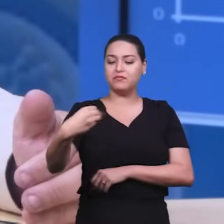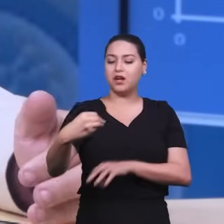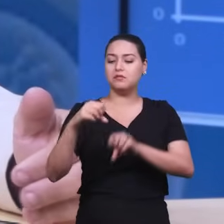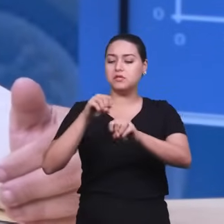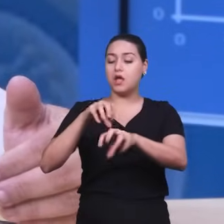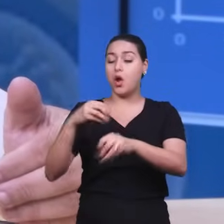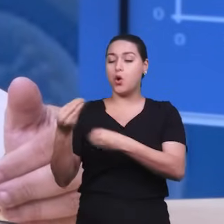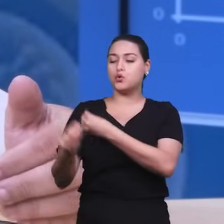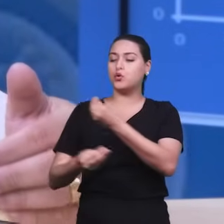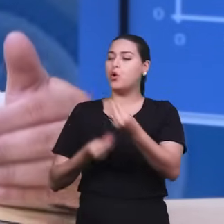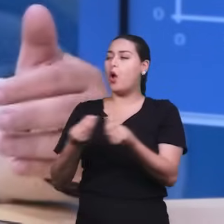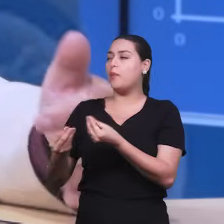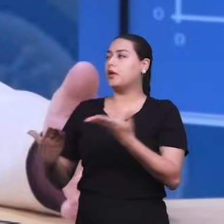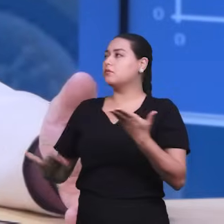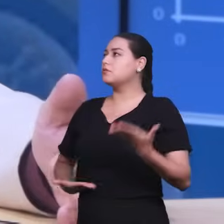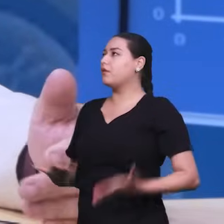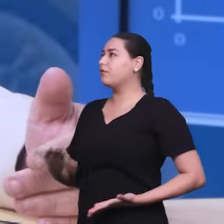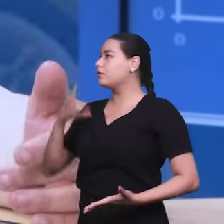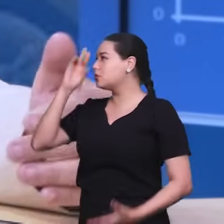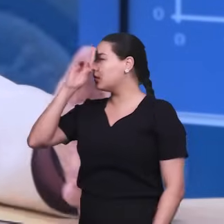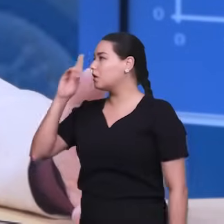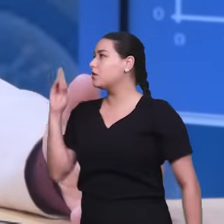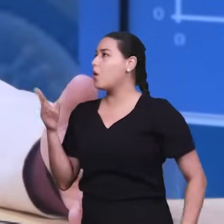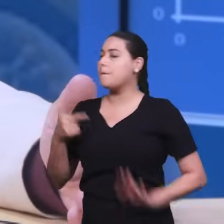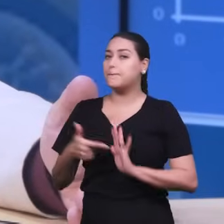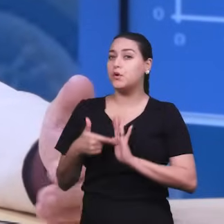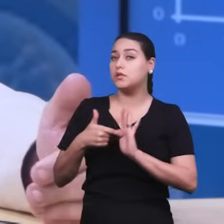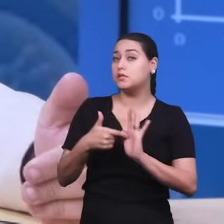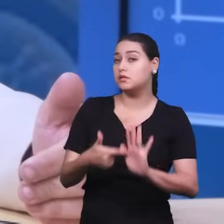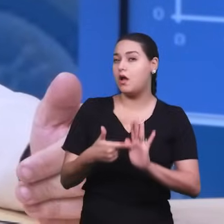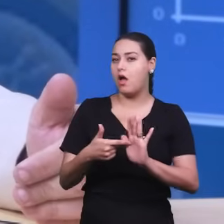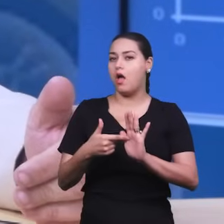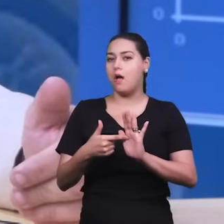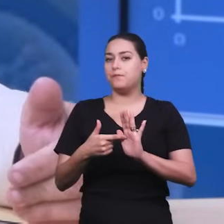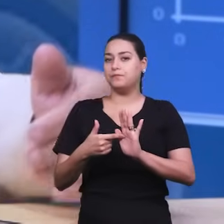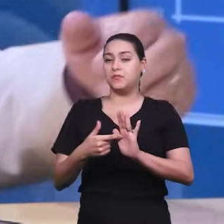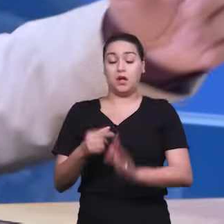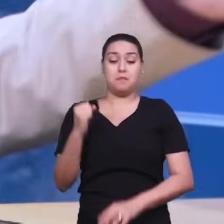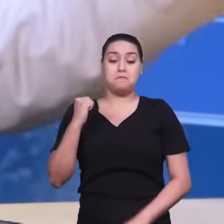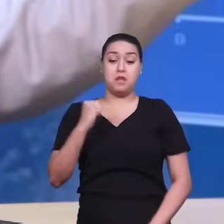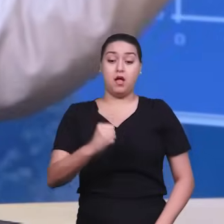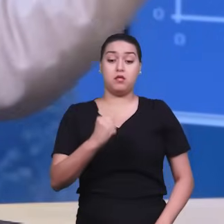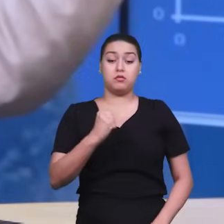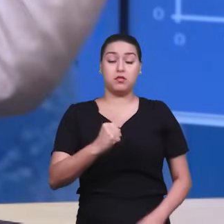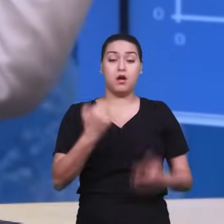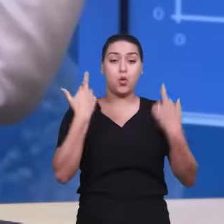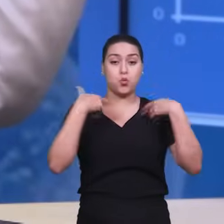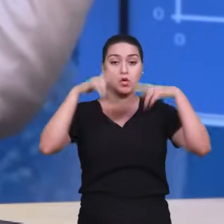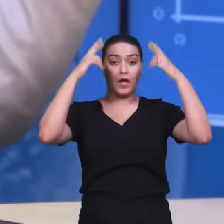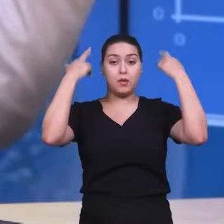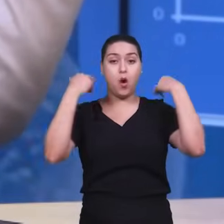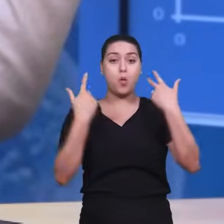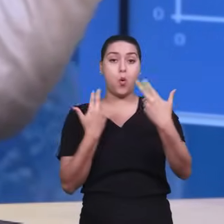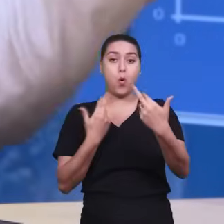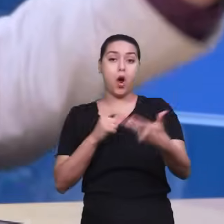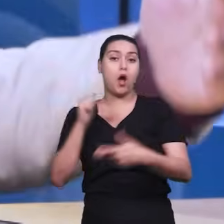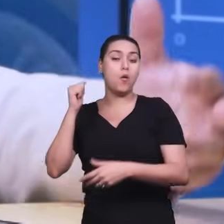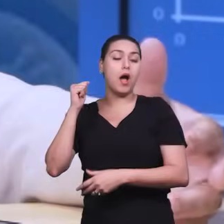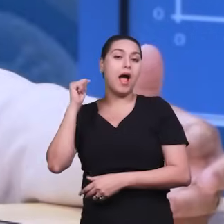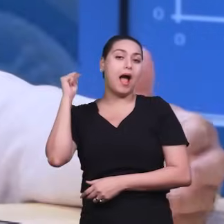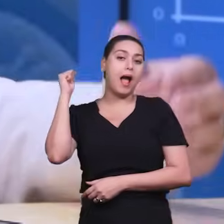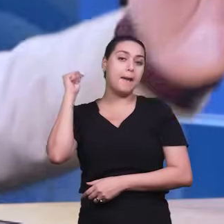netos, mostrando como era o Senhor, como é servir ao Senhor, mostrando mesmo aquele sacrifício inicial que